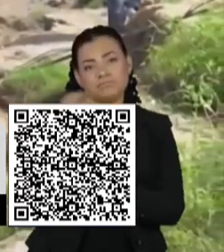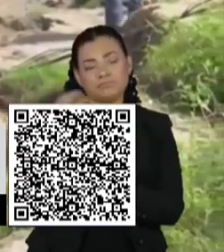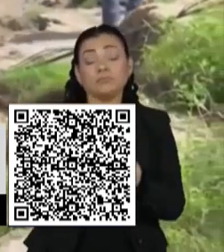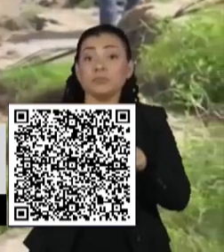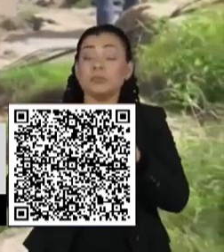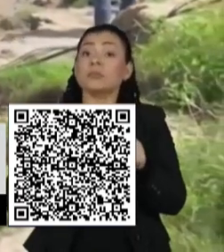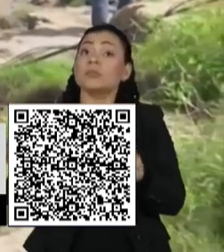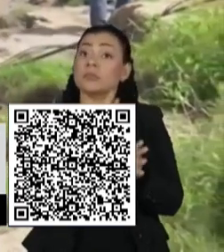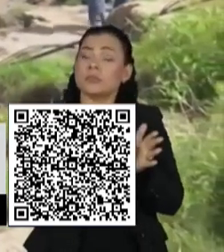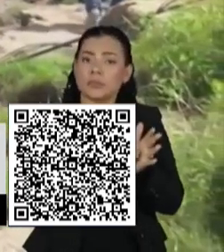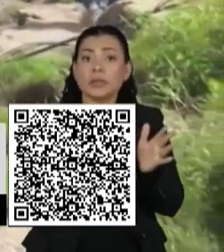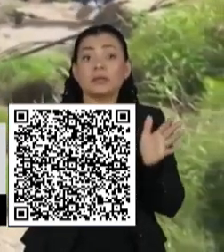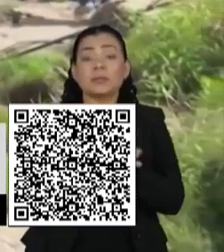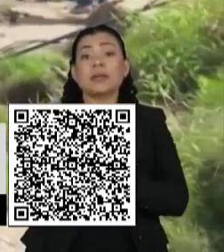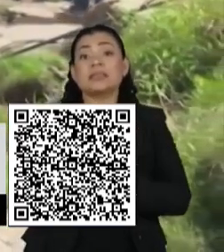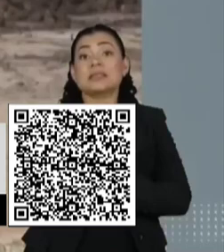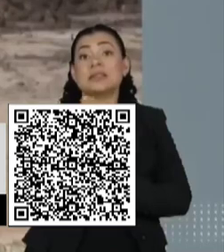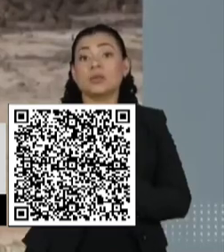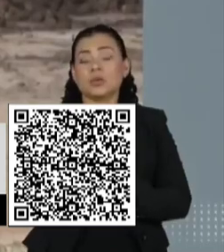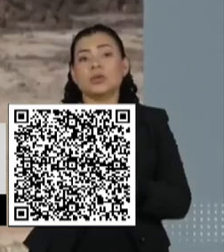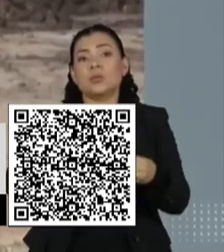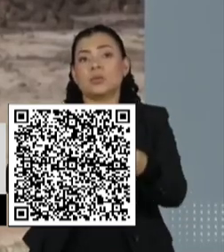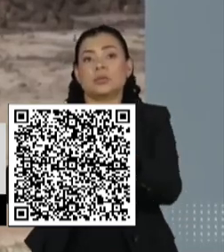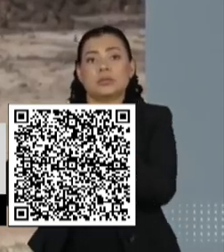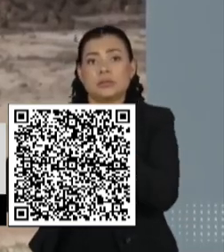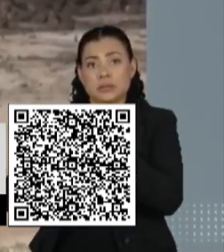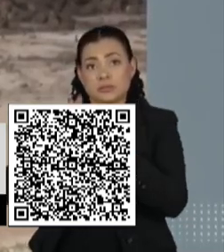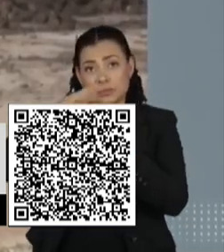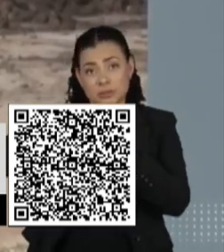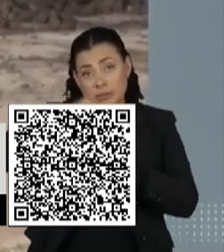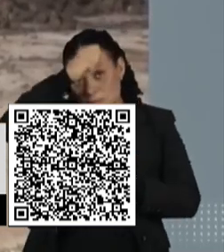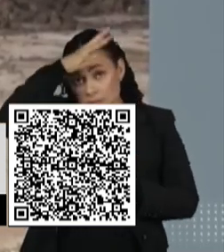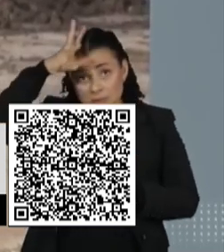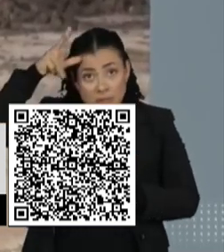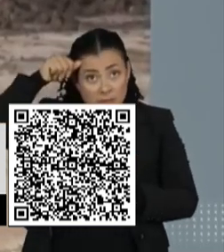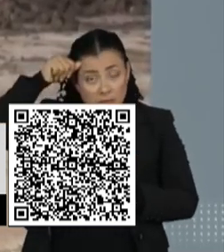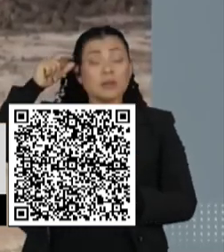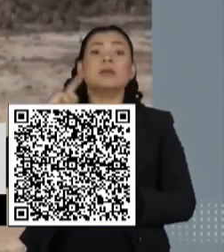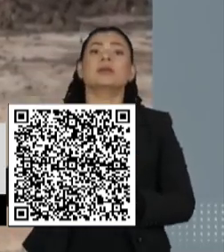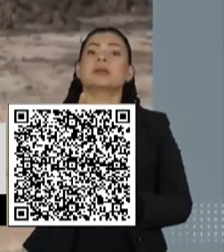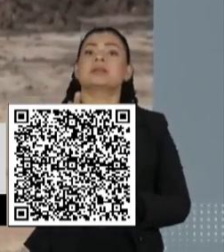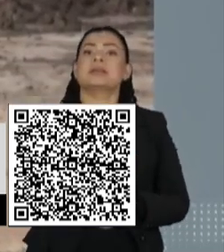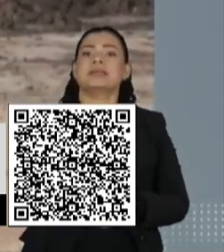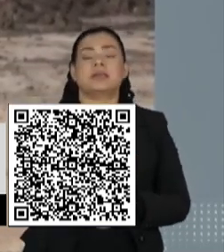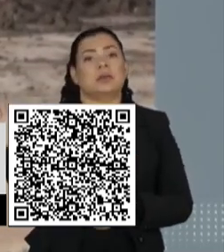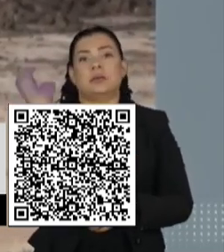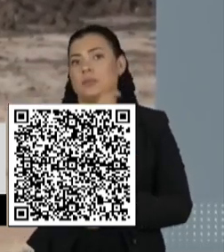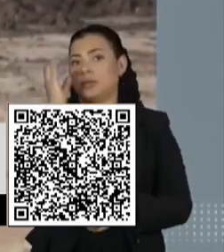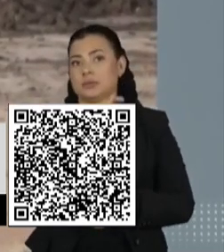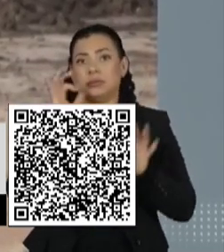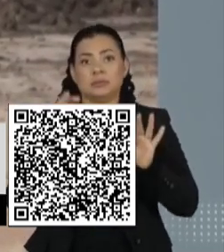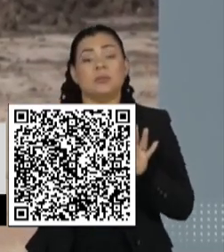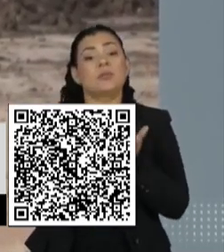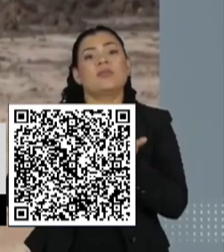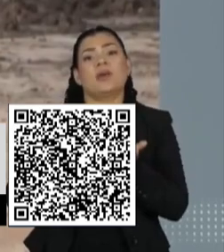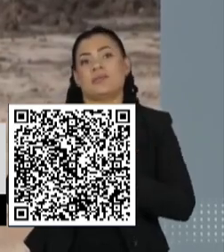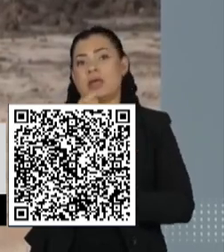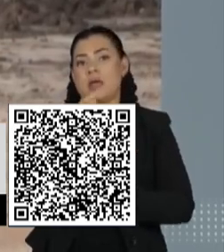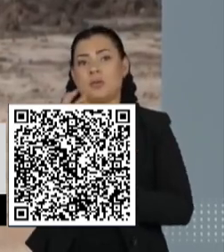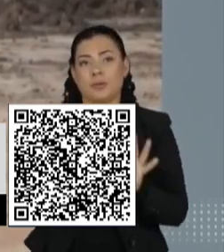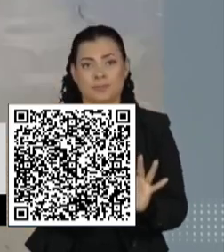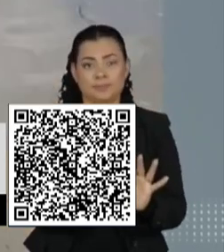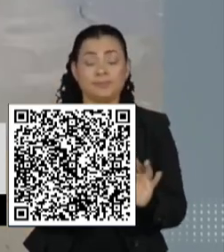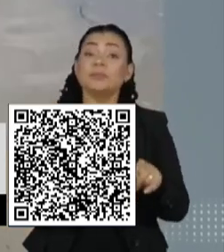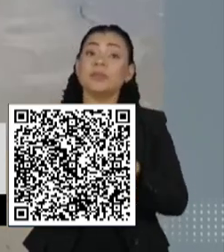do Amazonas, dos 62 municípios do estado, 16 estão em situação de emergência pela falta de